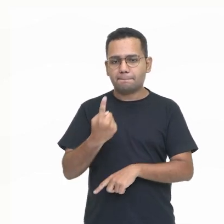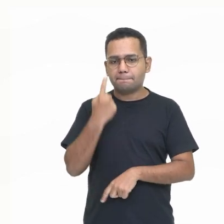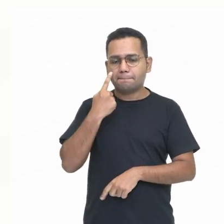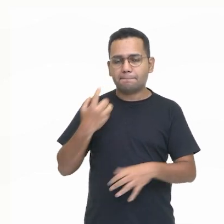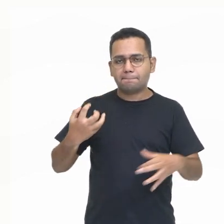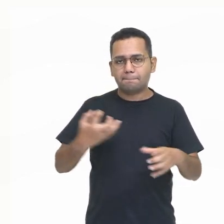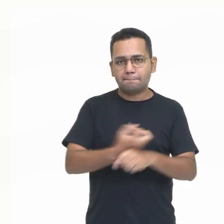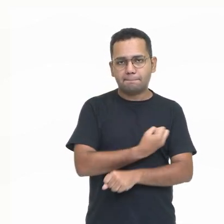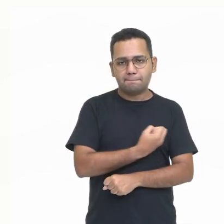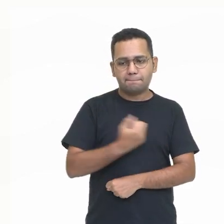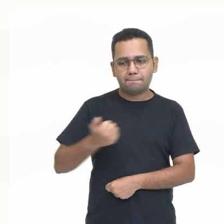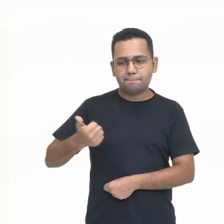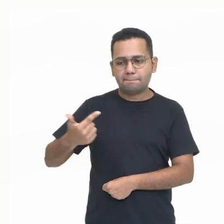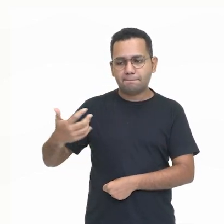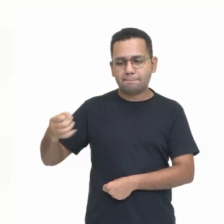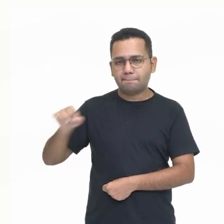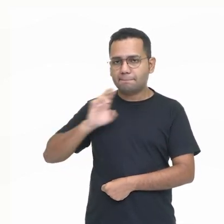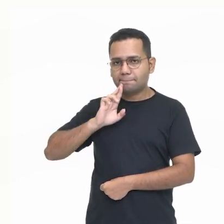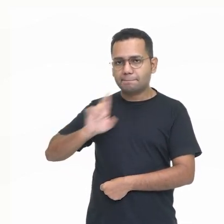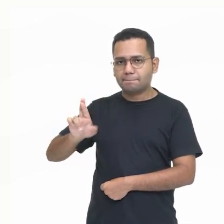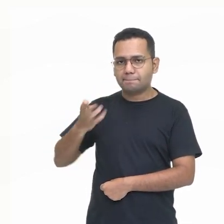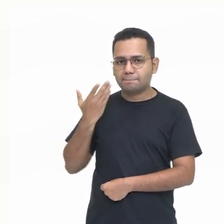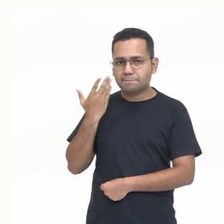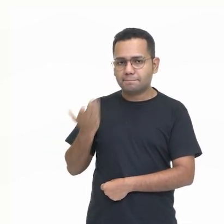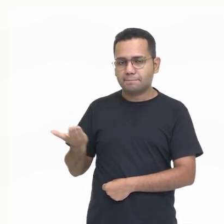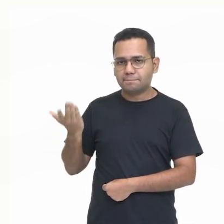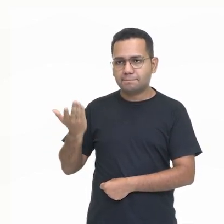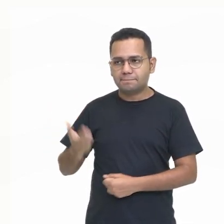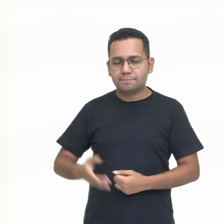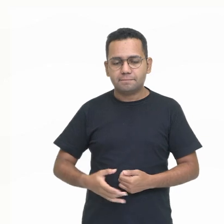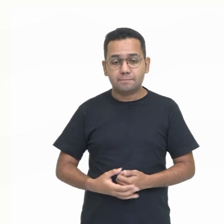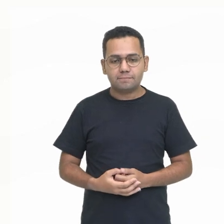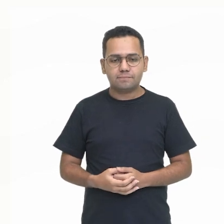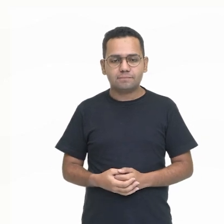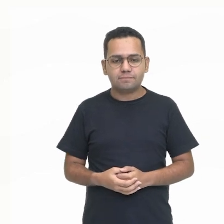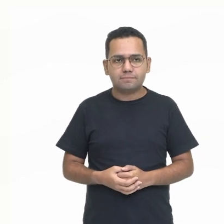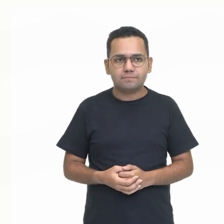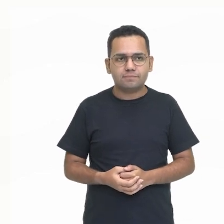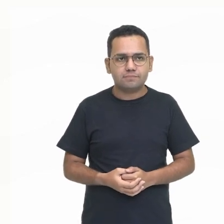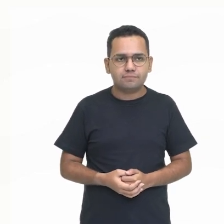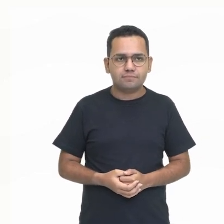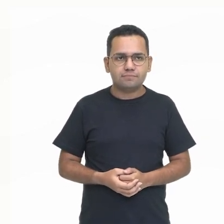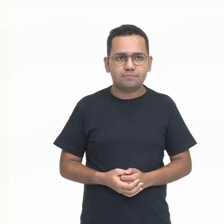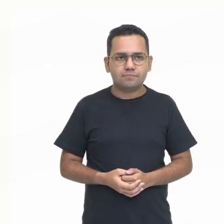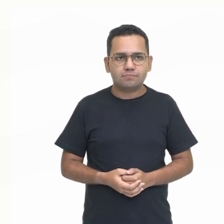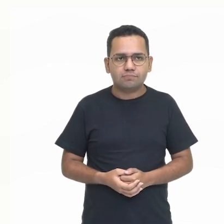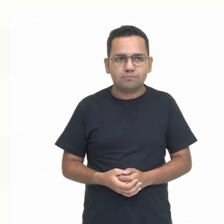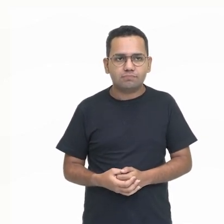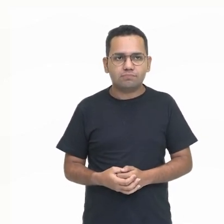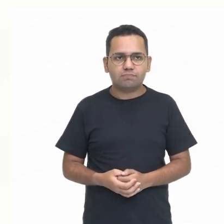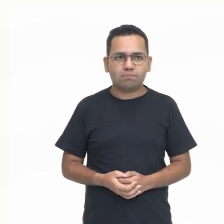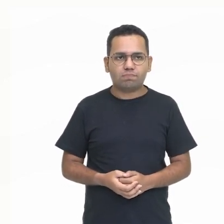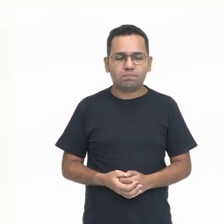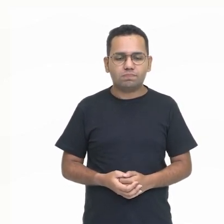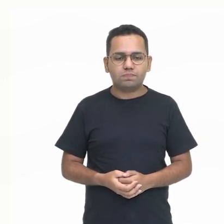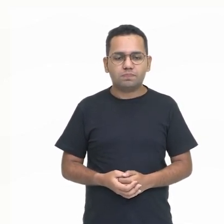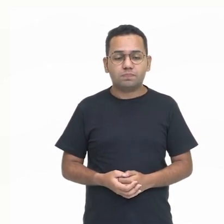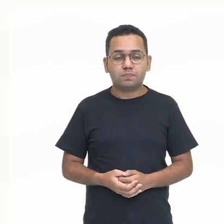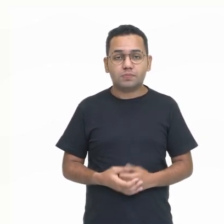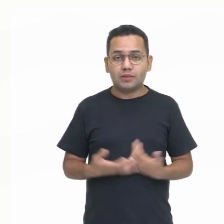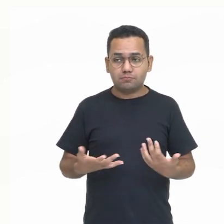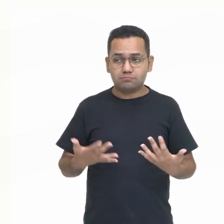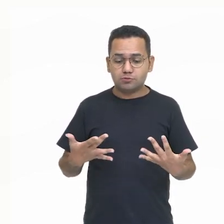3, com o sucessor do 3, que é 2, o antecessor, aliás, né? E o antecessor do 2, que é 1. Realizando toda